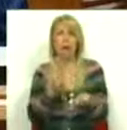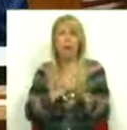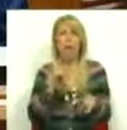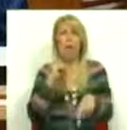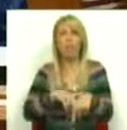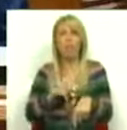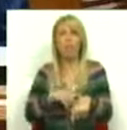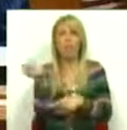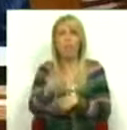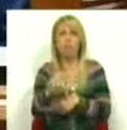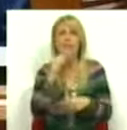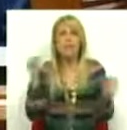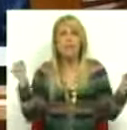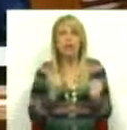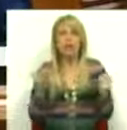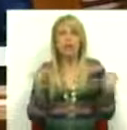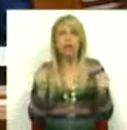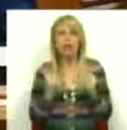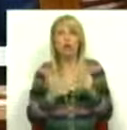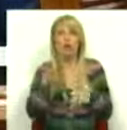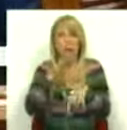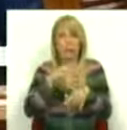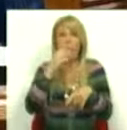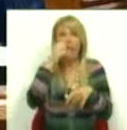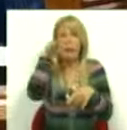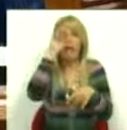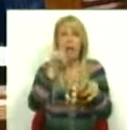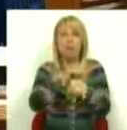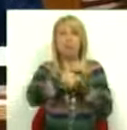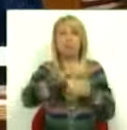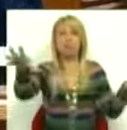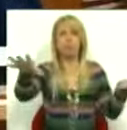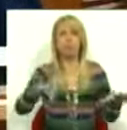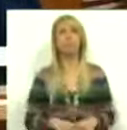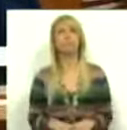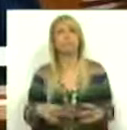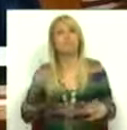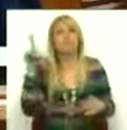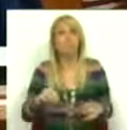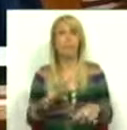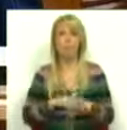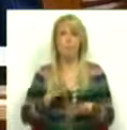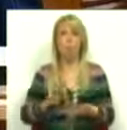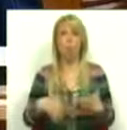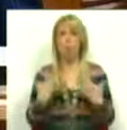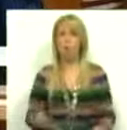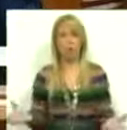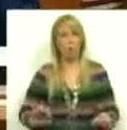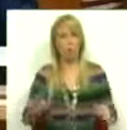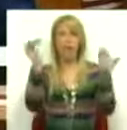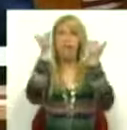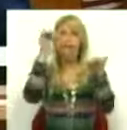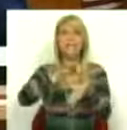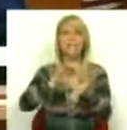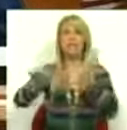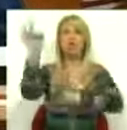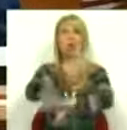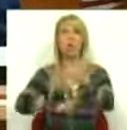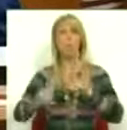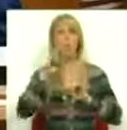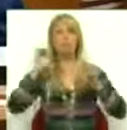a ocorrência de uma epidemia de gripe. Poderia também recorrer às igualmente insuspeitas informações do Centro Europeu de Prevenção